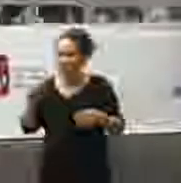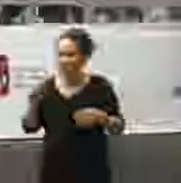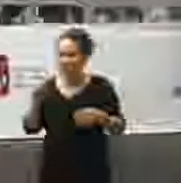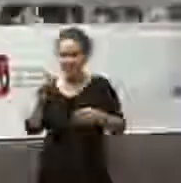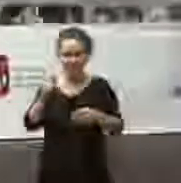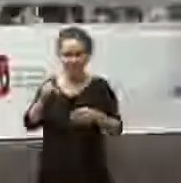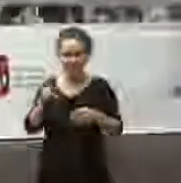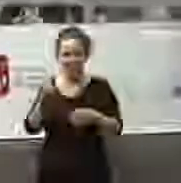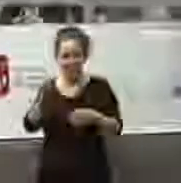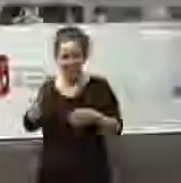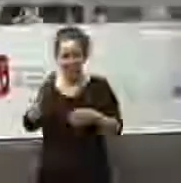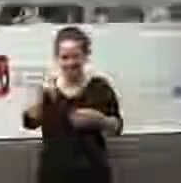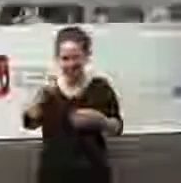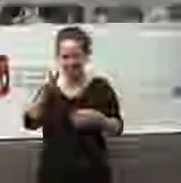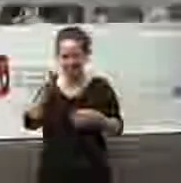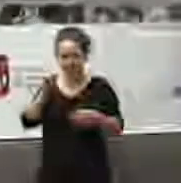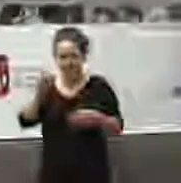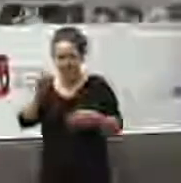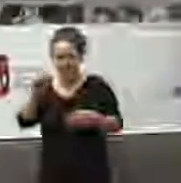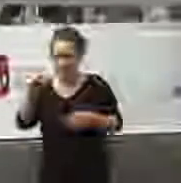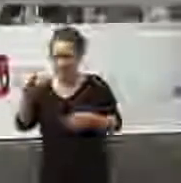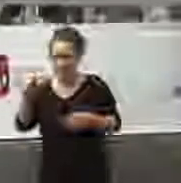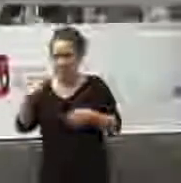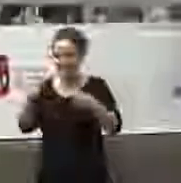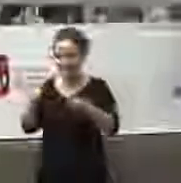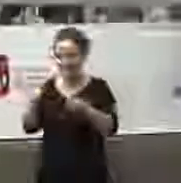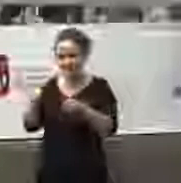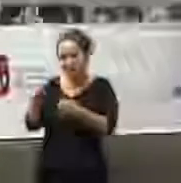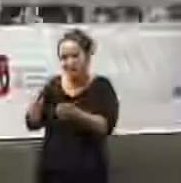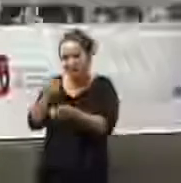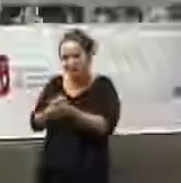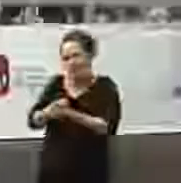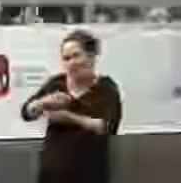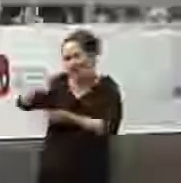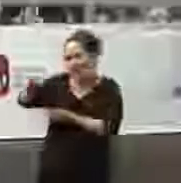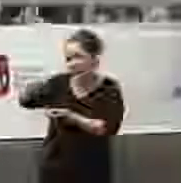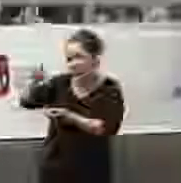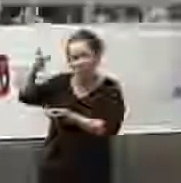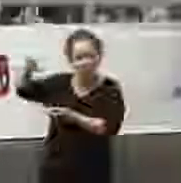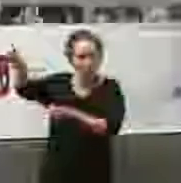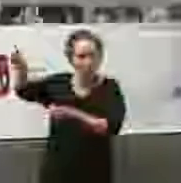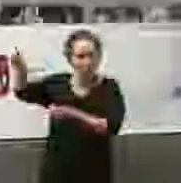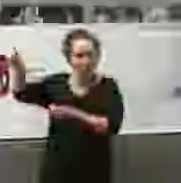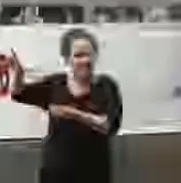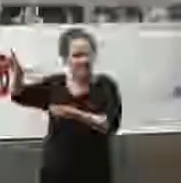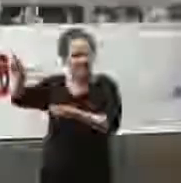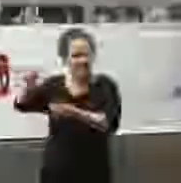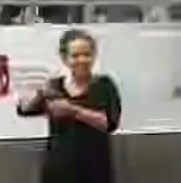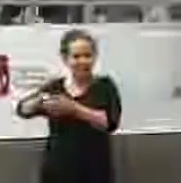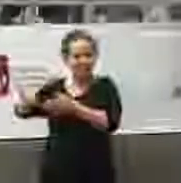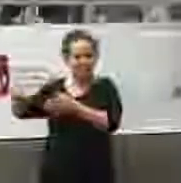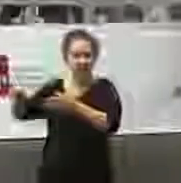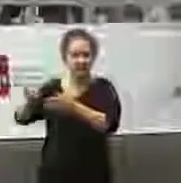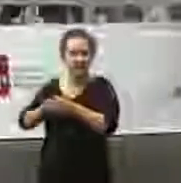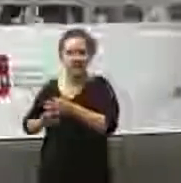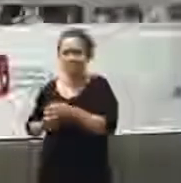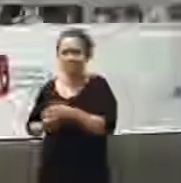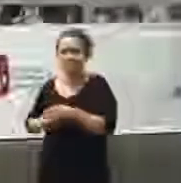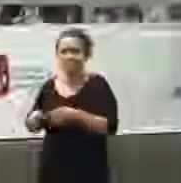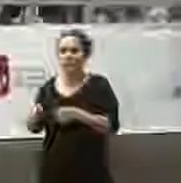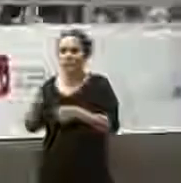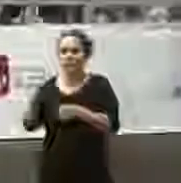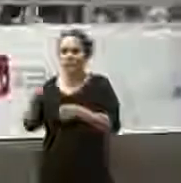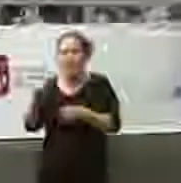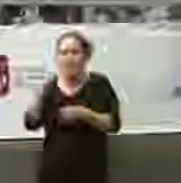pela anvisa na época nós teremos que importar e em vez de custar um milhão de reais por paciente por ano custava 1 milhão